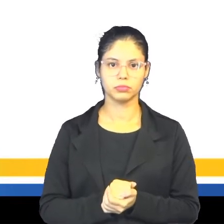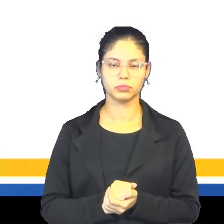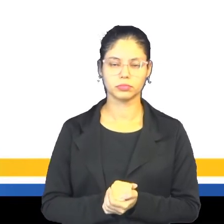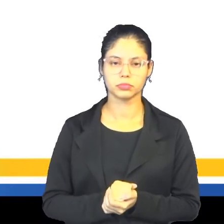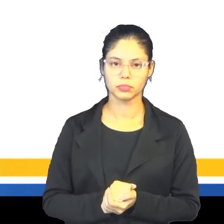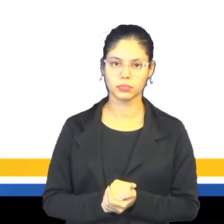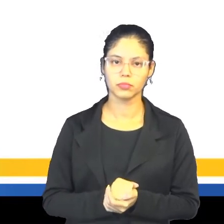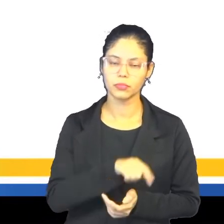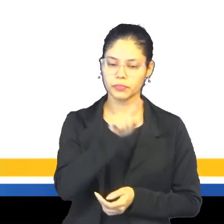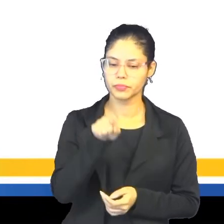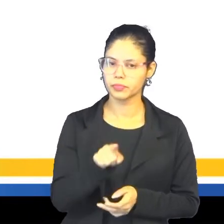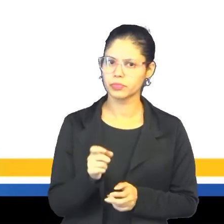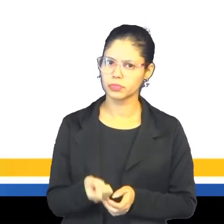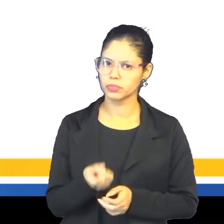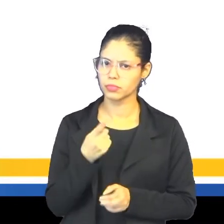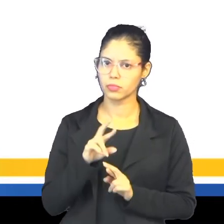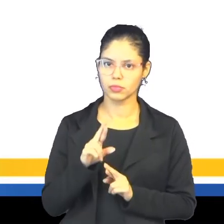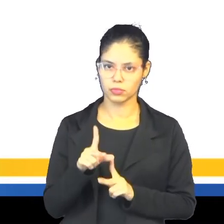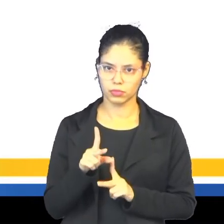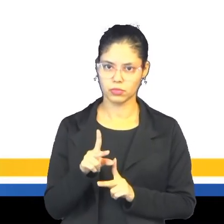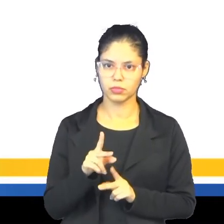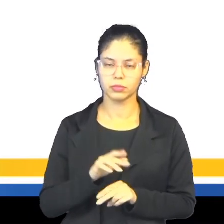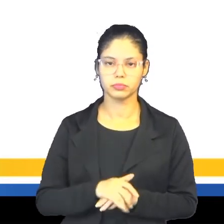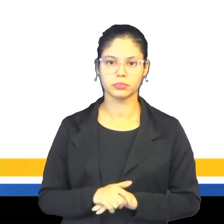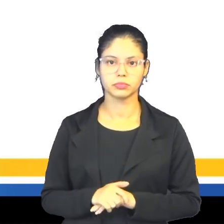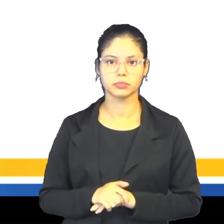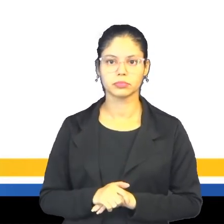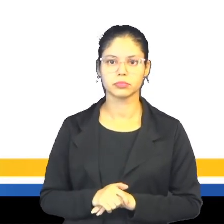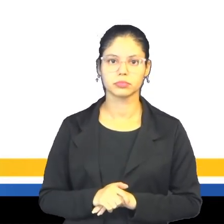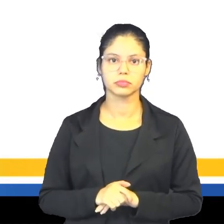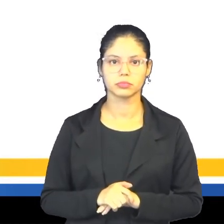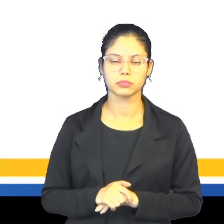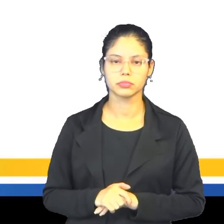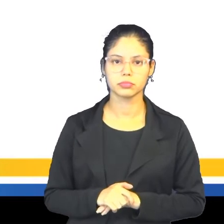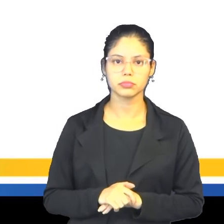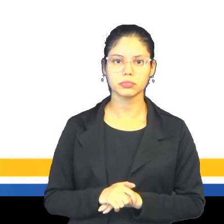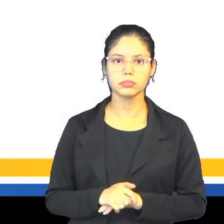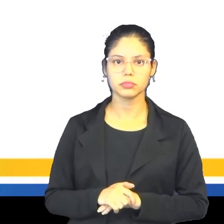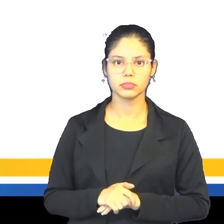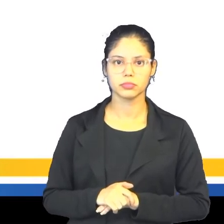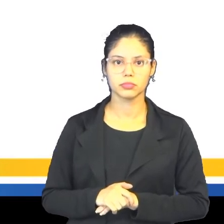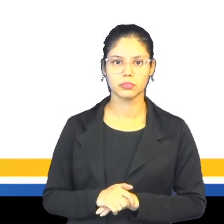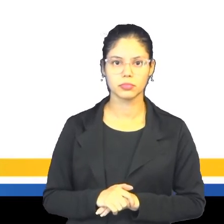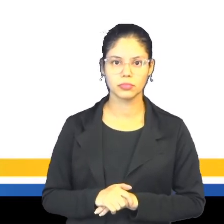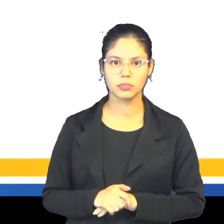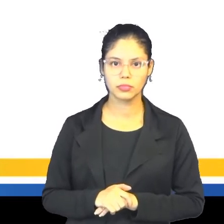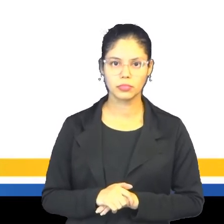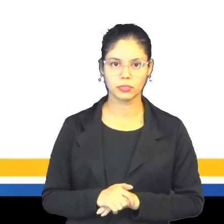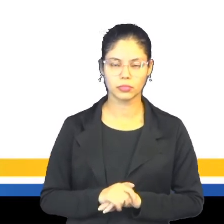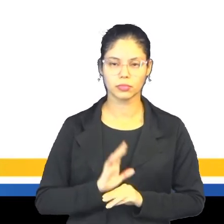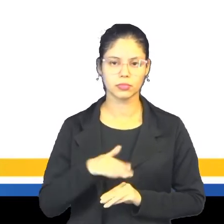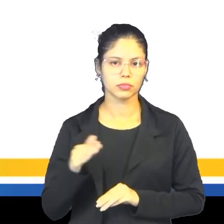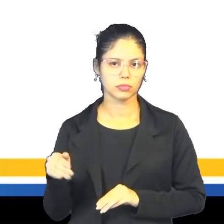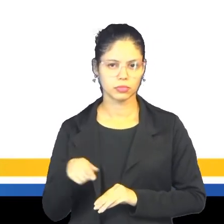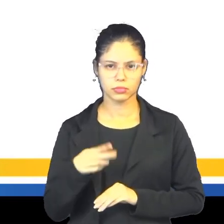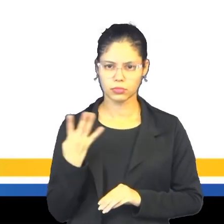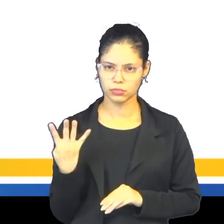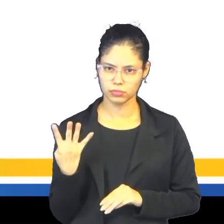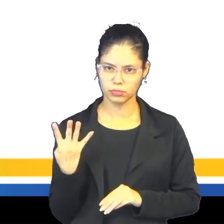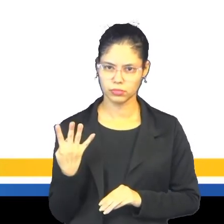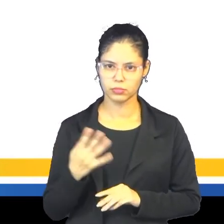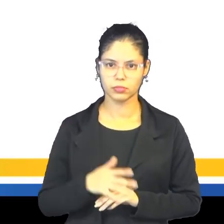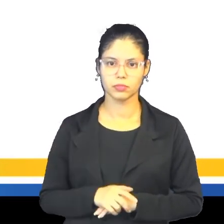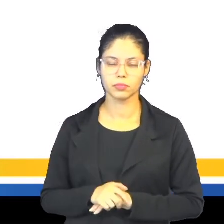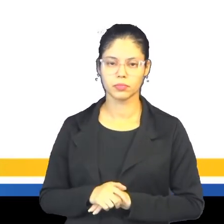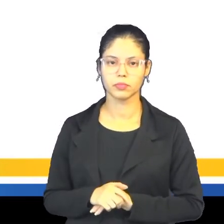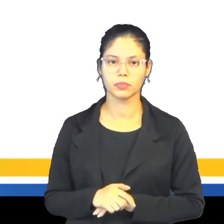São perguntas assim meio existenciais, né? Que não se tem uma resposta concreta. Mas observem ali que a palavra quanto, de quantidade,